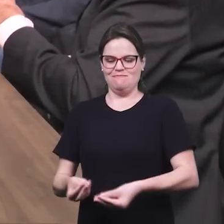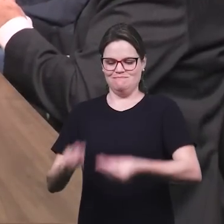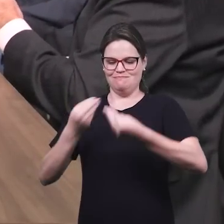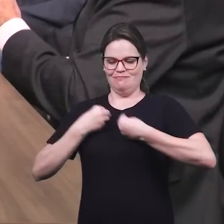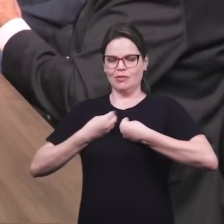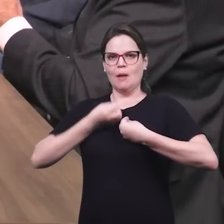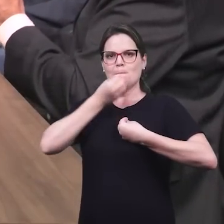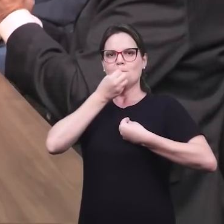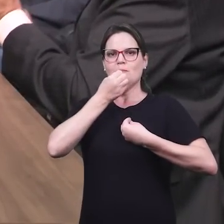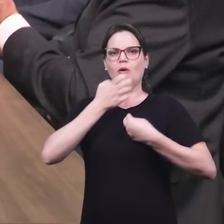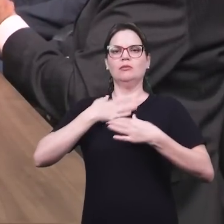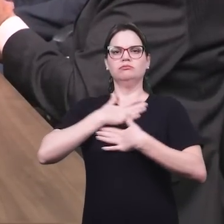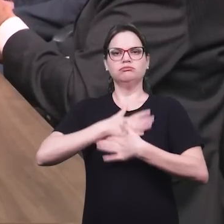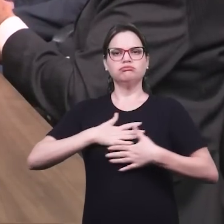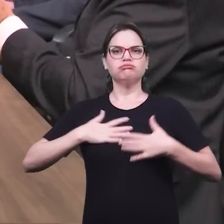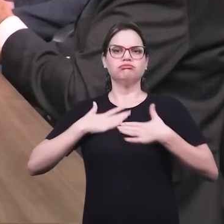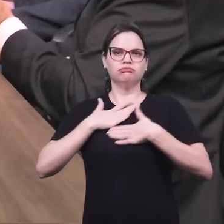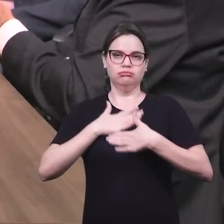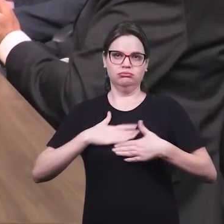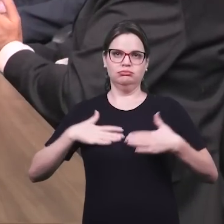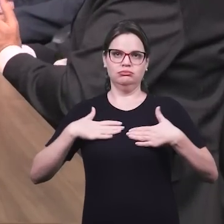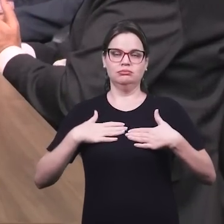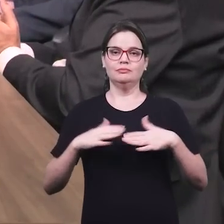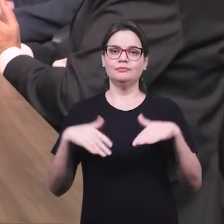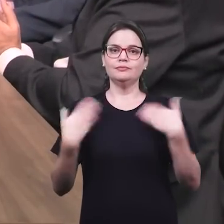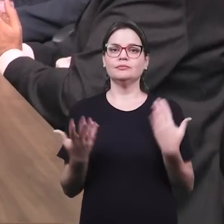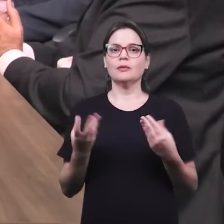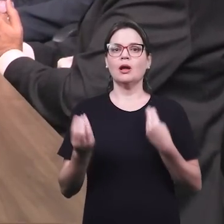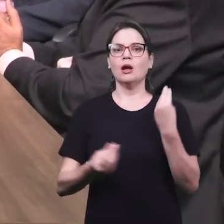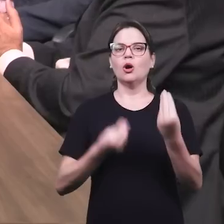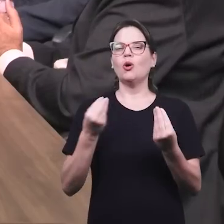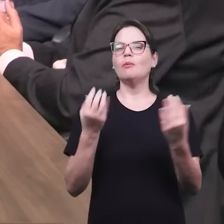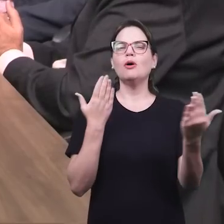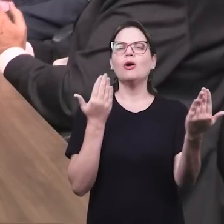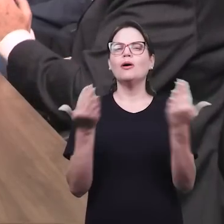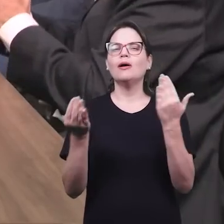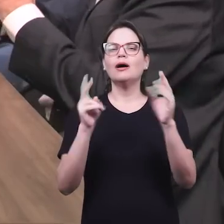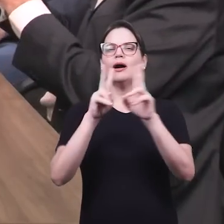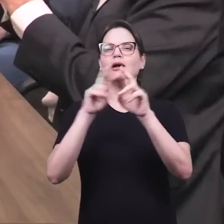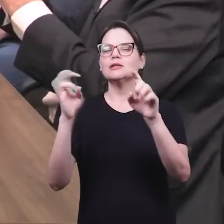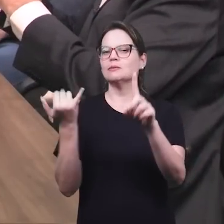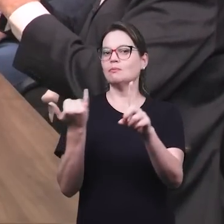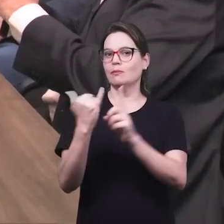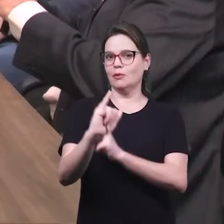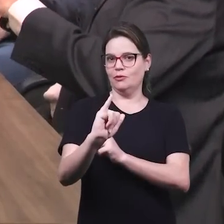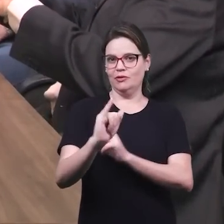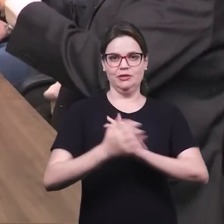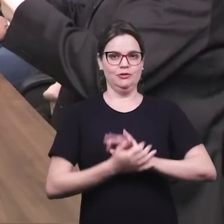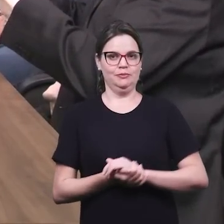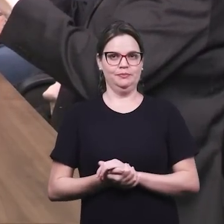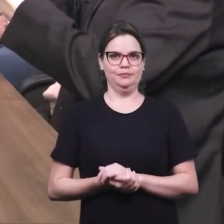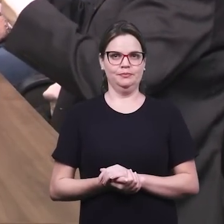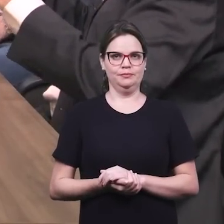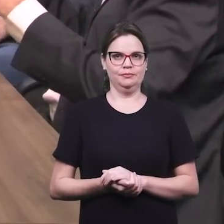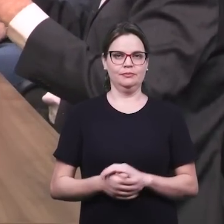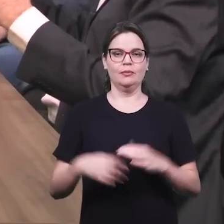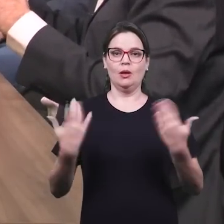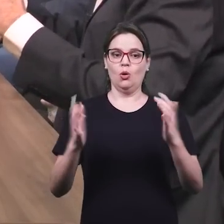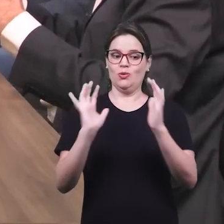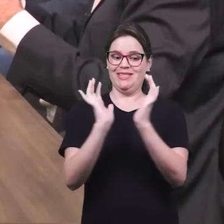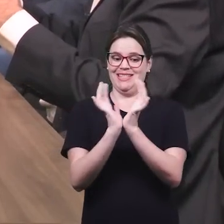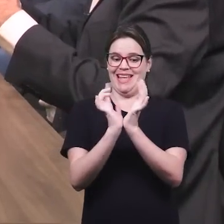bem-estar. Então, como que nós podemos comparar isso profeticamente? O cérebro que está liberando toda